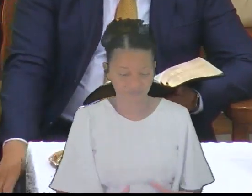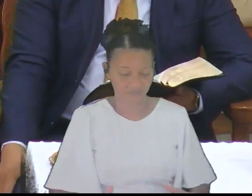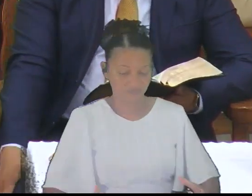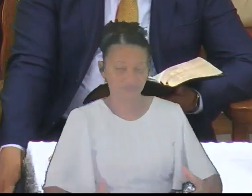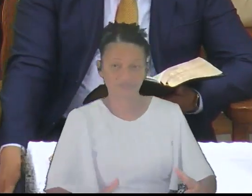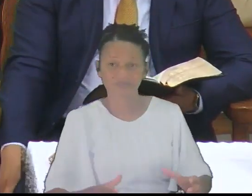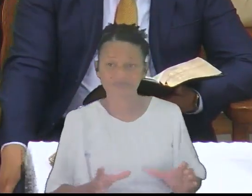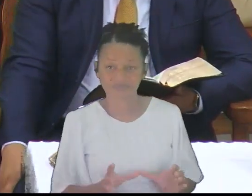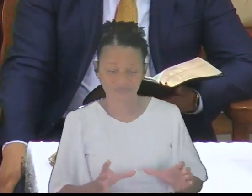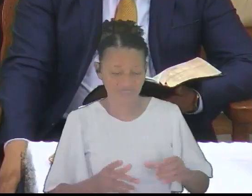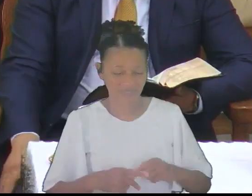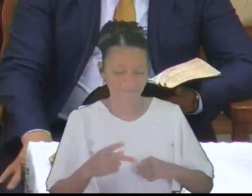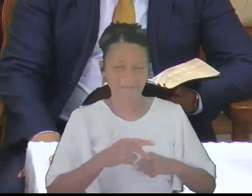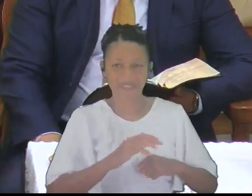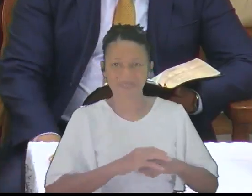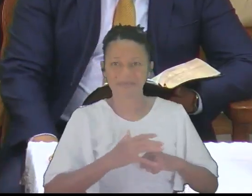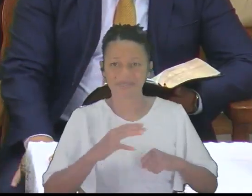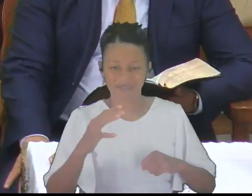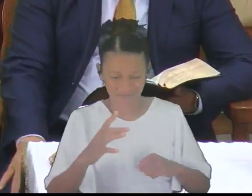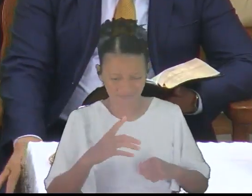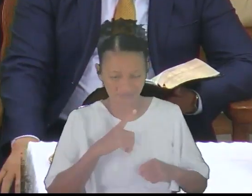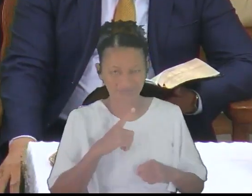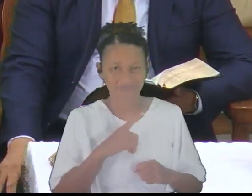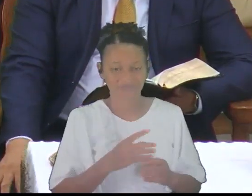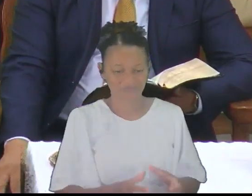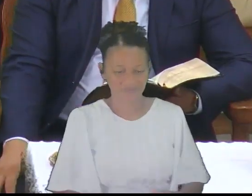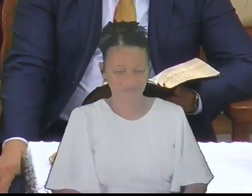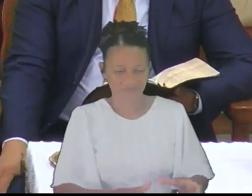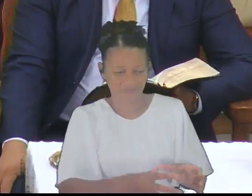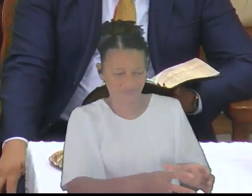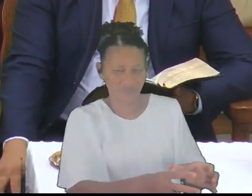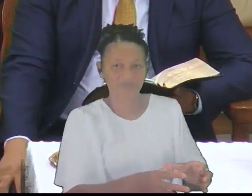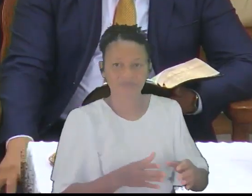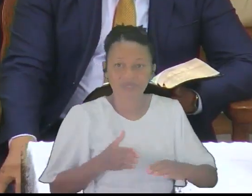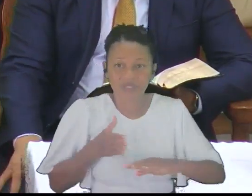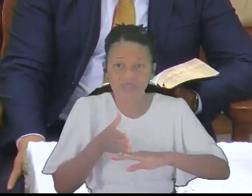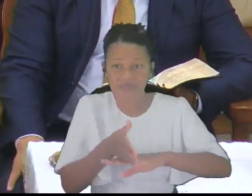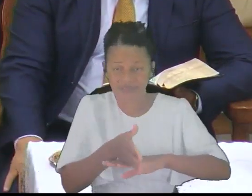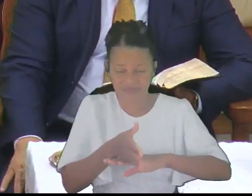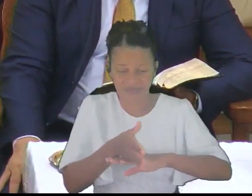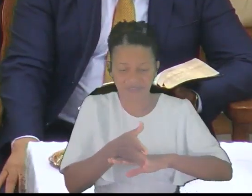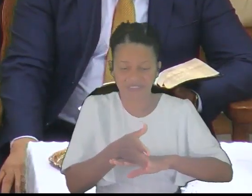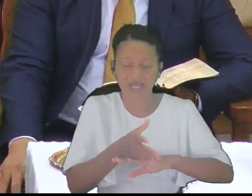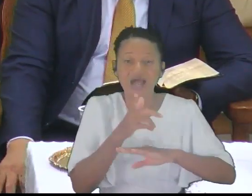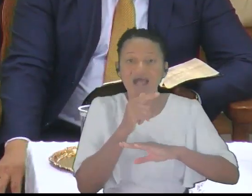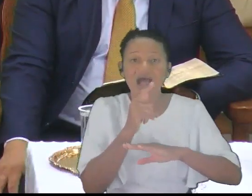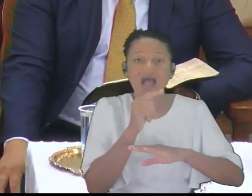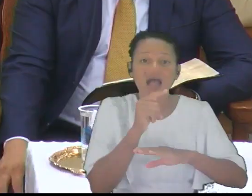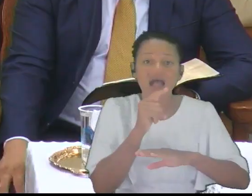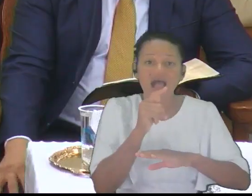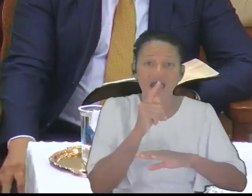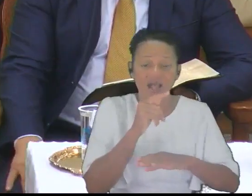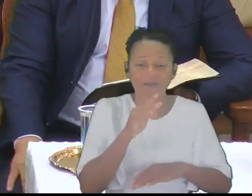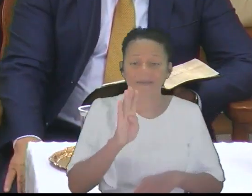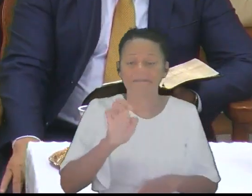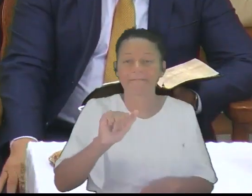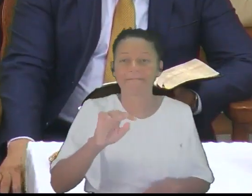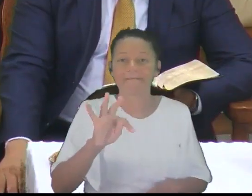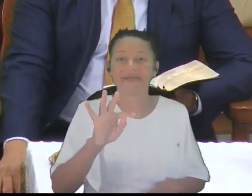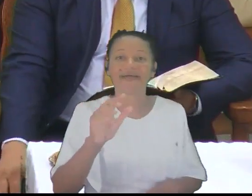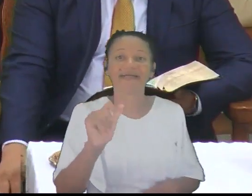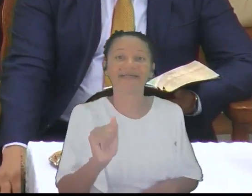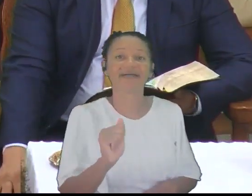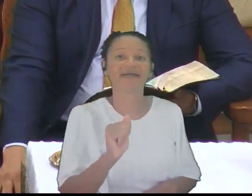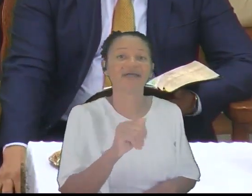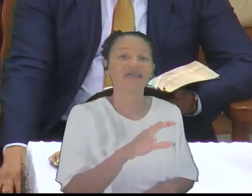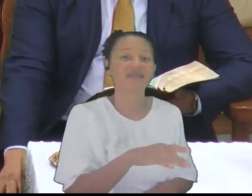de mármore, geralmente, pendurada na coluna da igreja, na entrada, e a gente pegava aquela água, disse que aquela água é benta, e aí eu